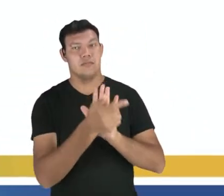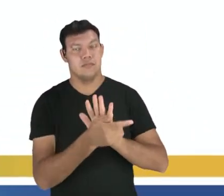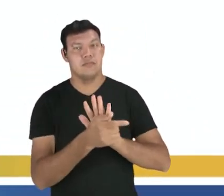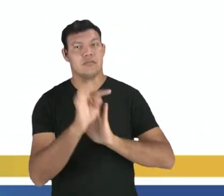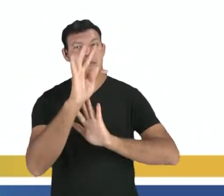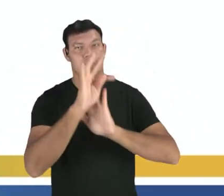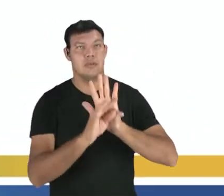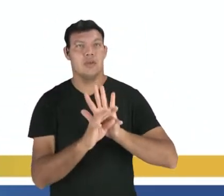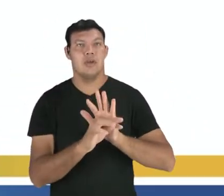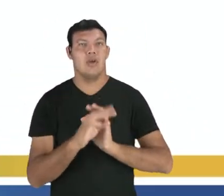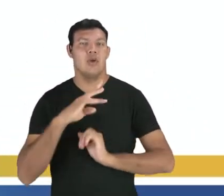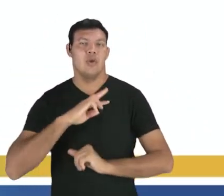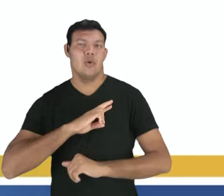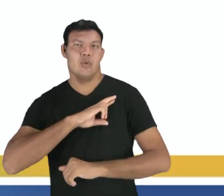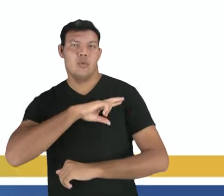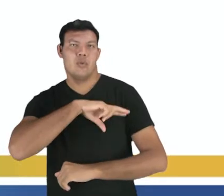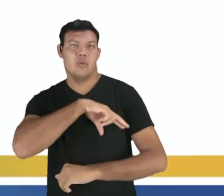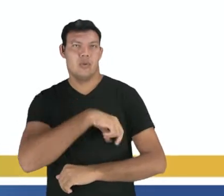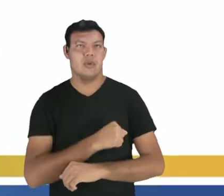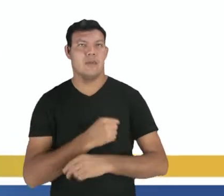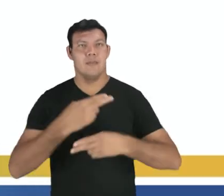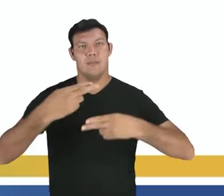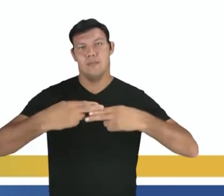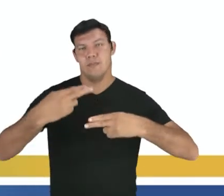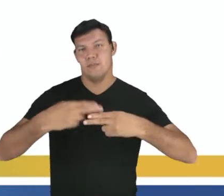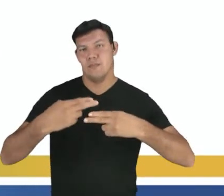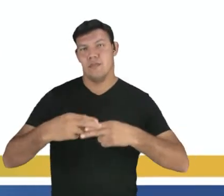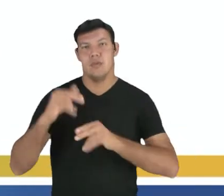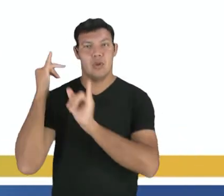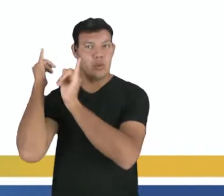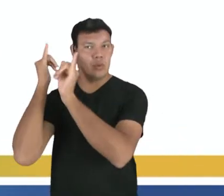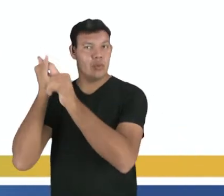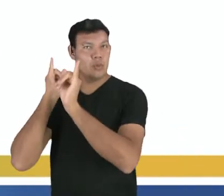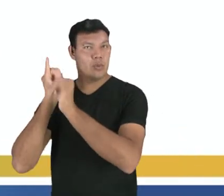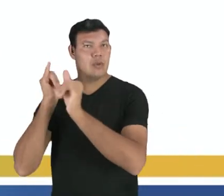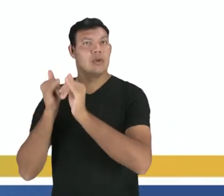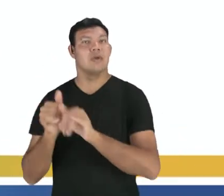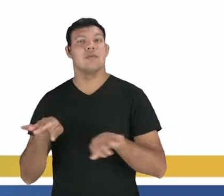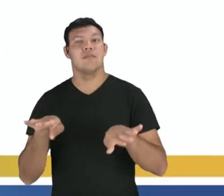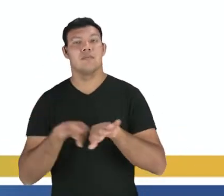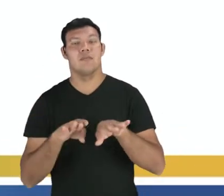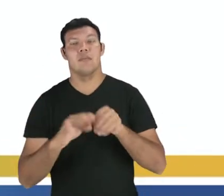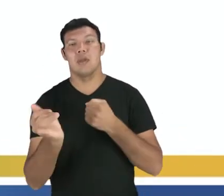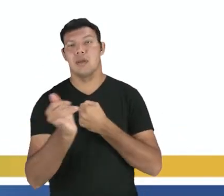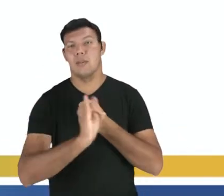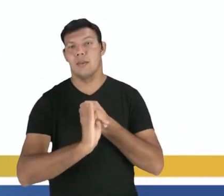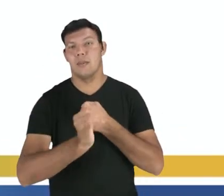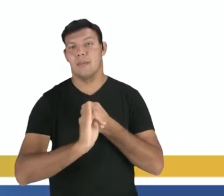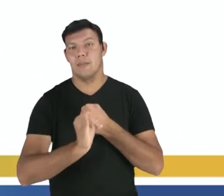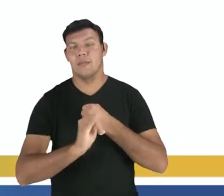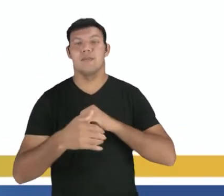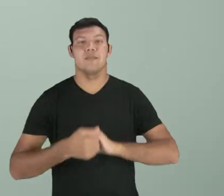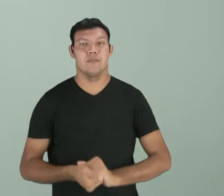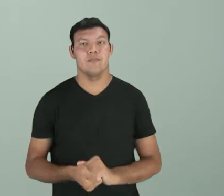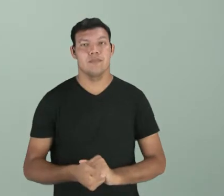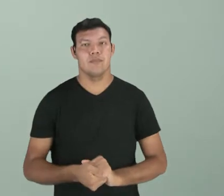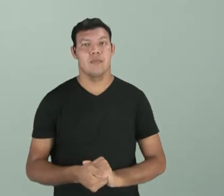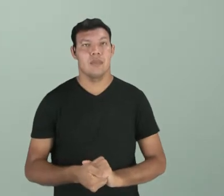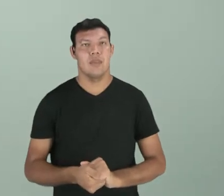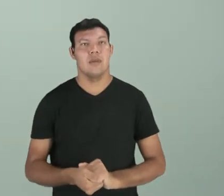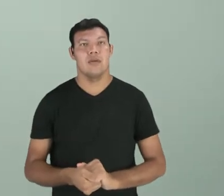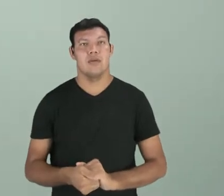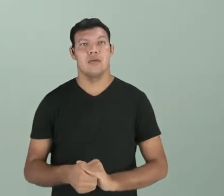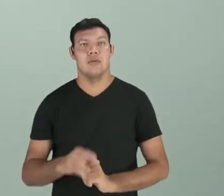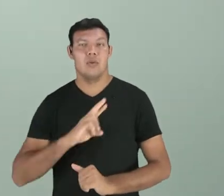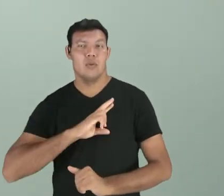romance a novela o conto a crônica o romance gente ele é um